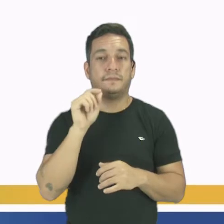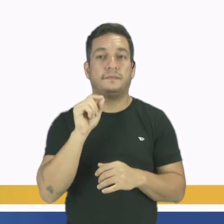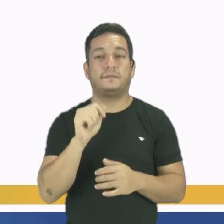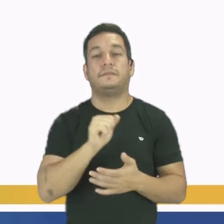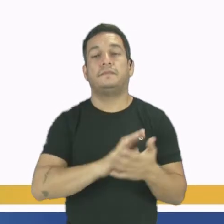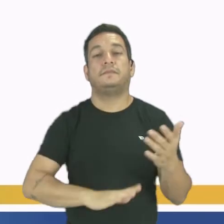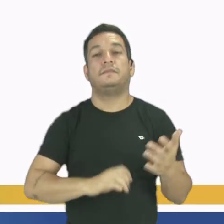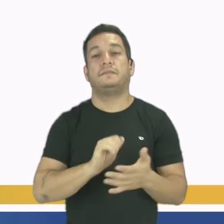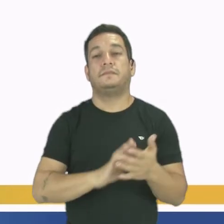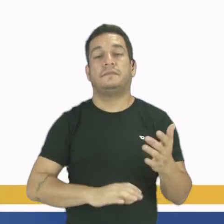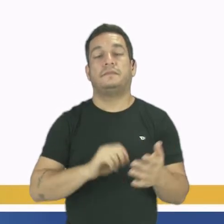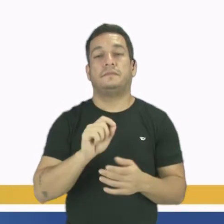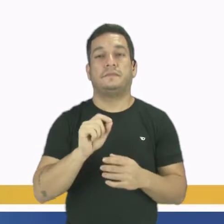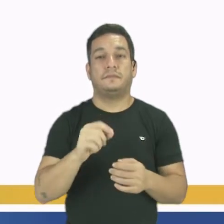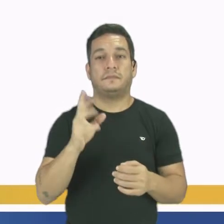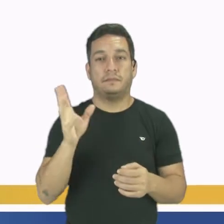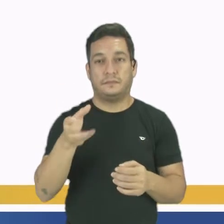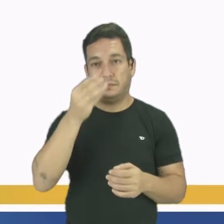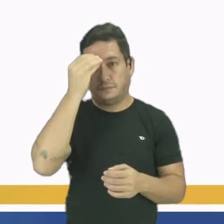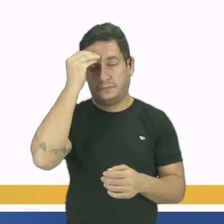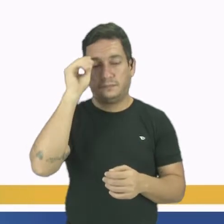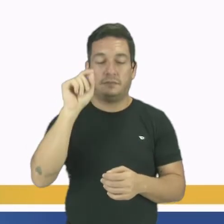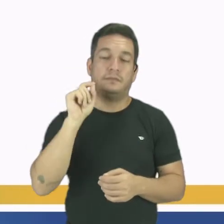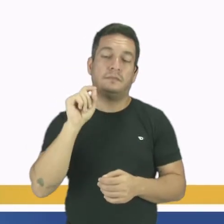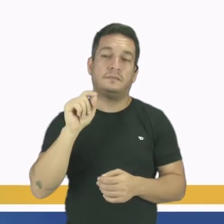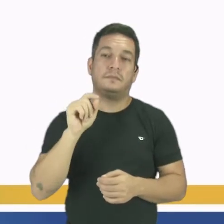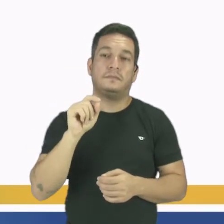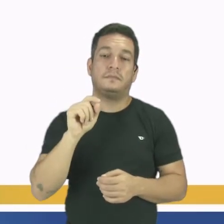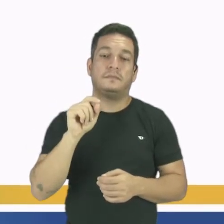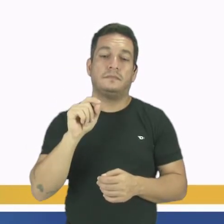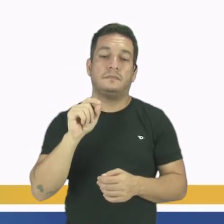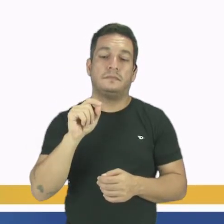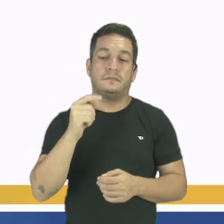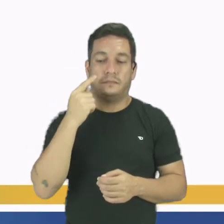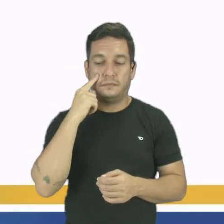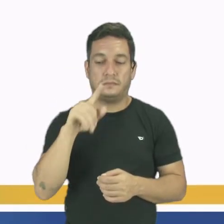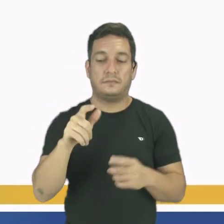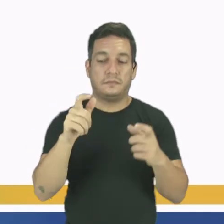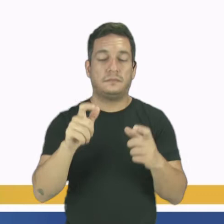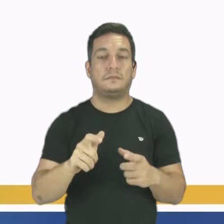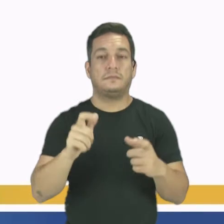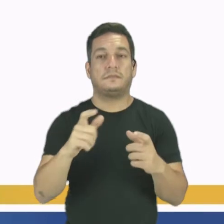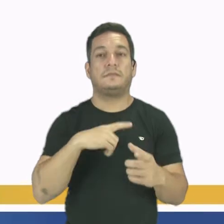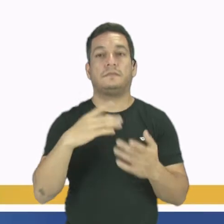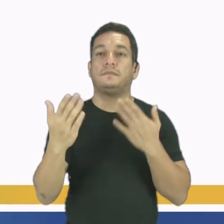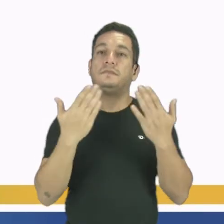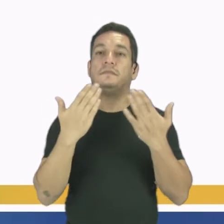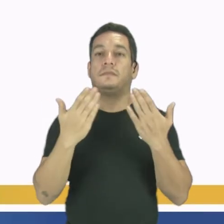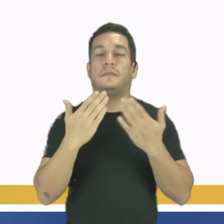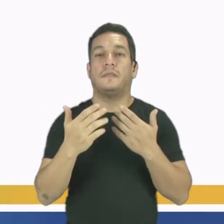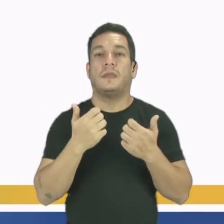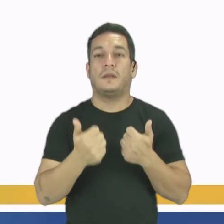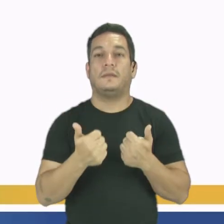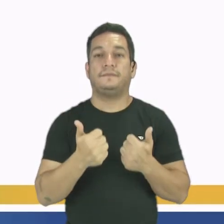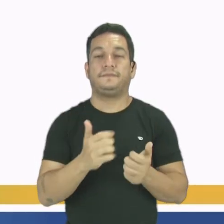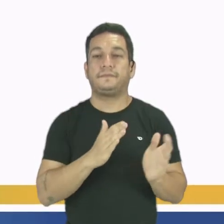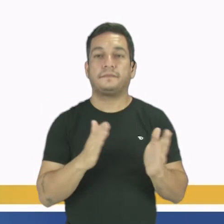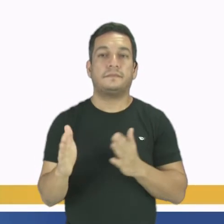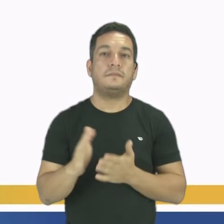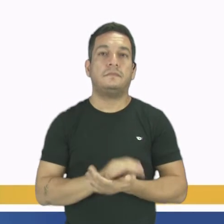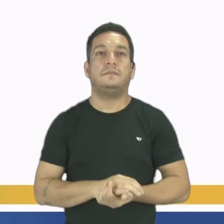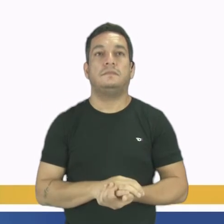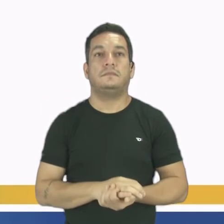exercício de fixação, ver onde aí está a comparação, tá bom? Vamos seguindo.